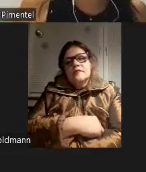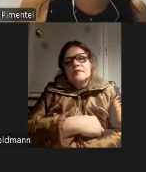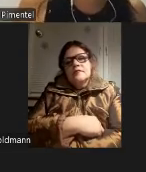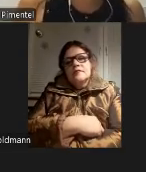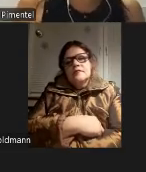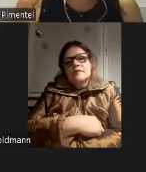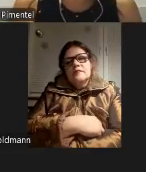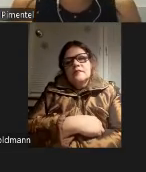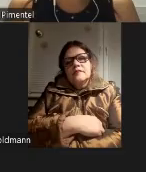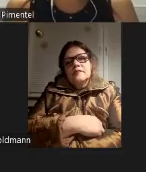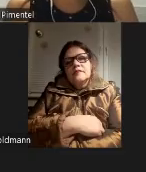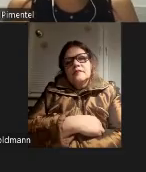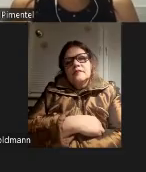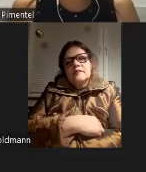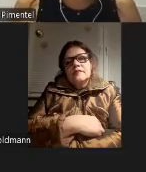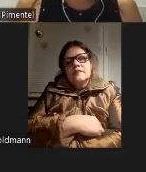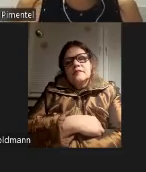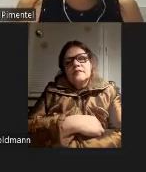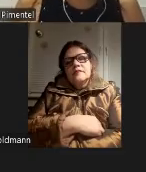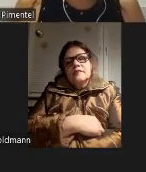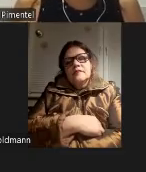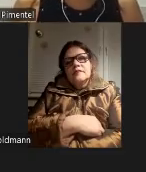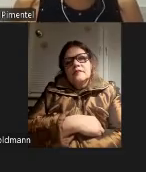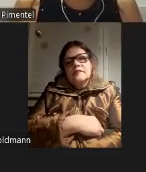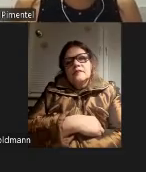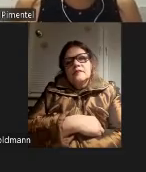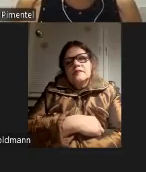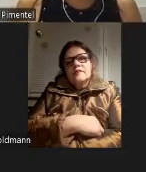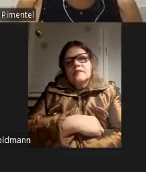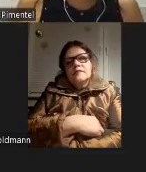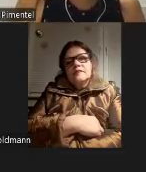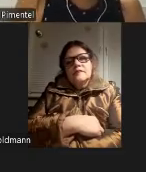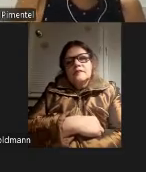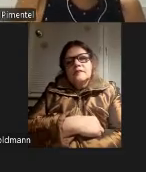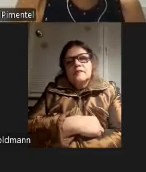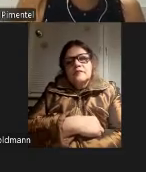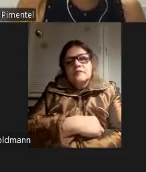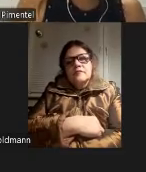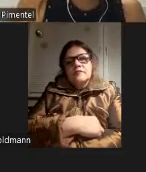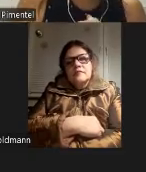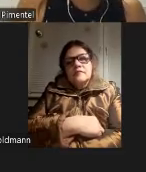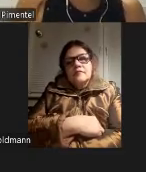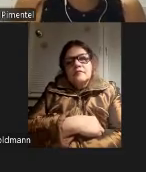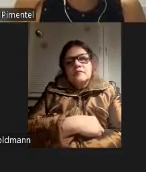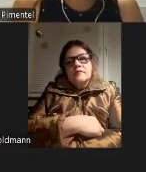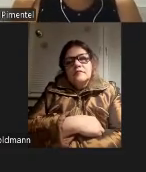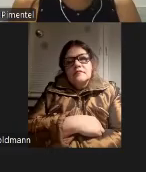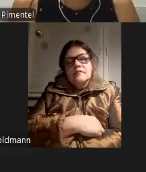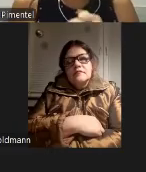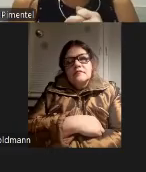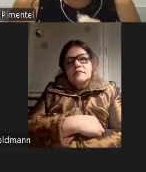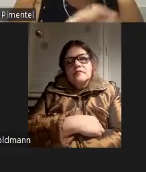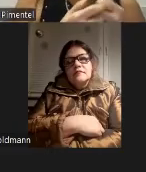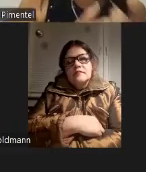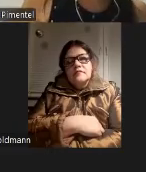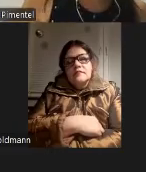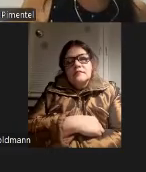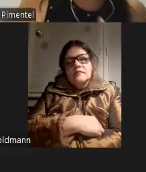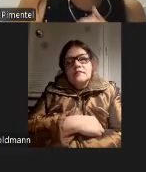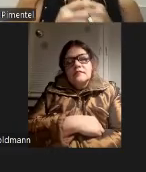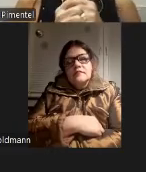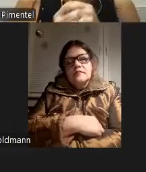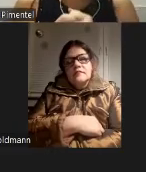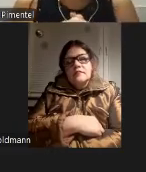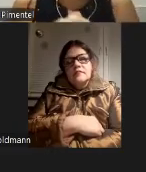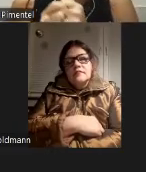ficam irritadiças, ficam intolerantes, né? A gente começa a ter falhas, problemas pessoais de